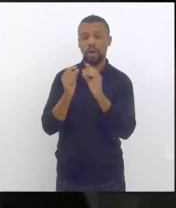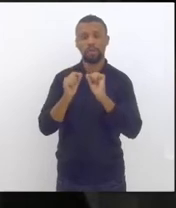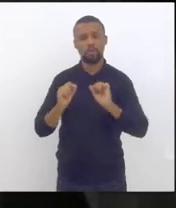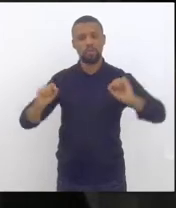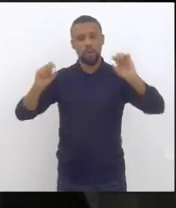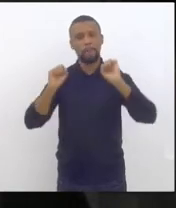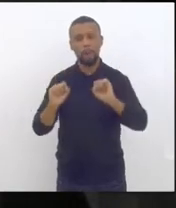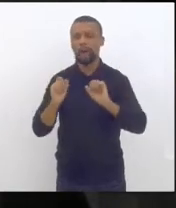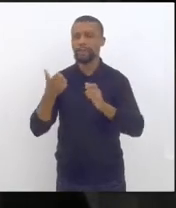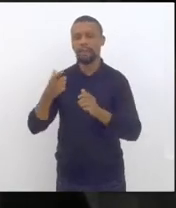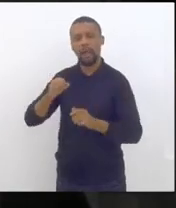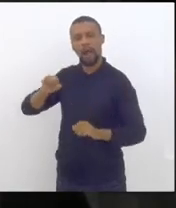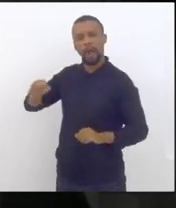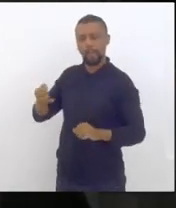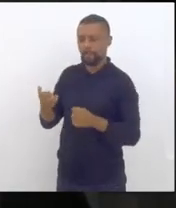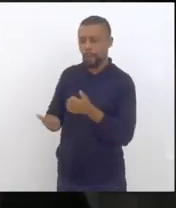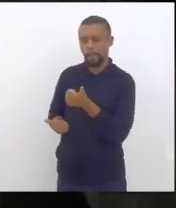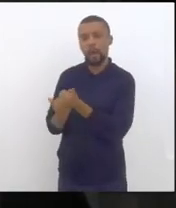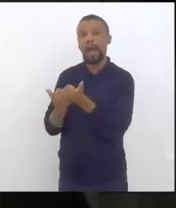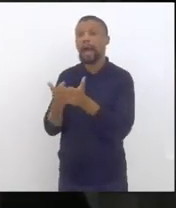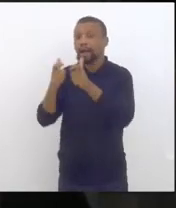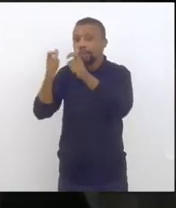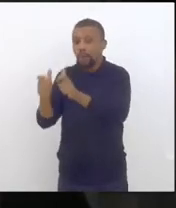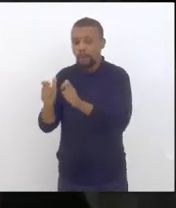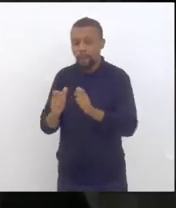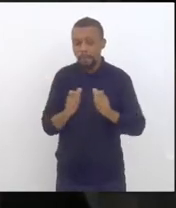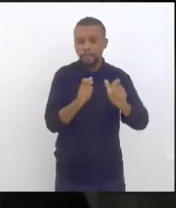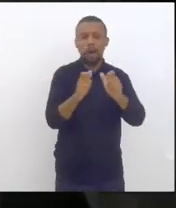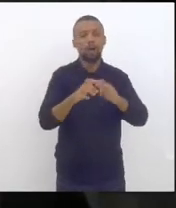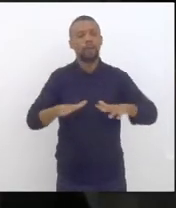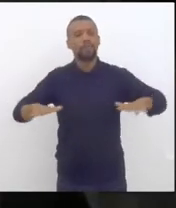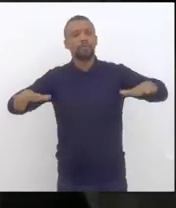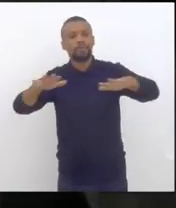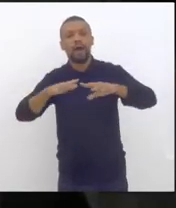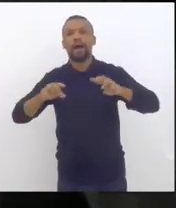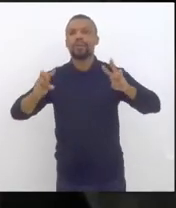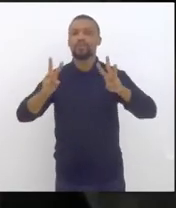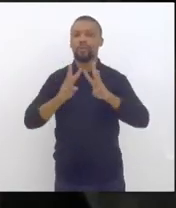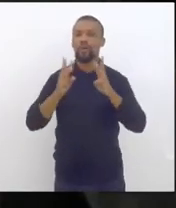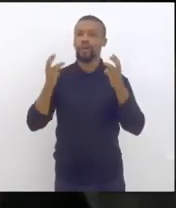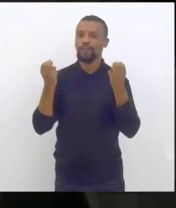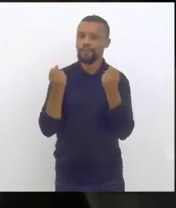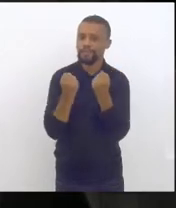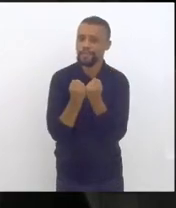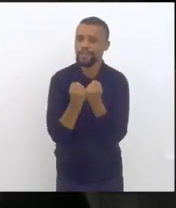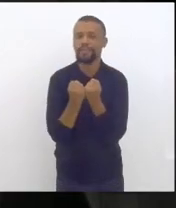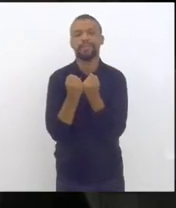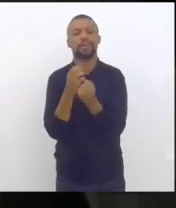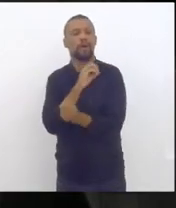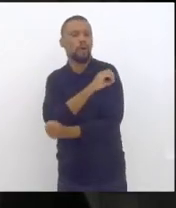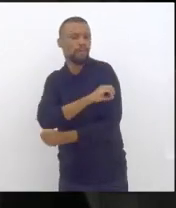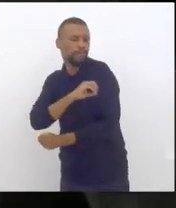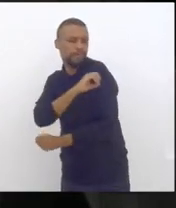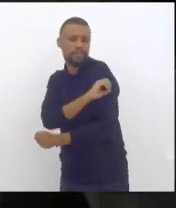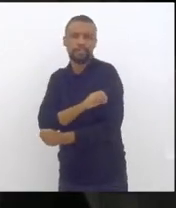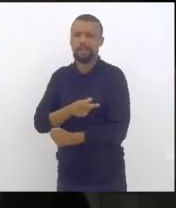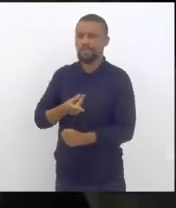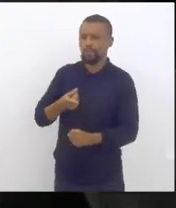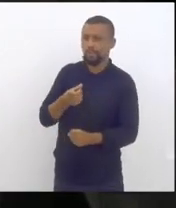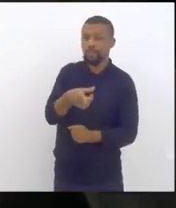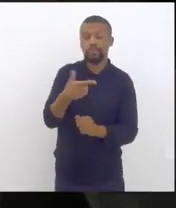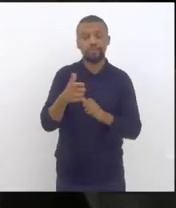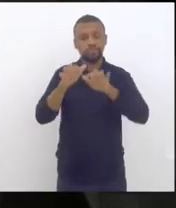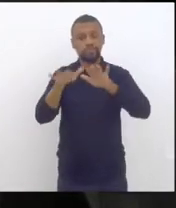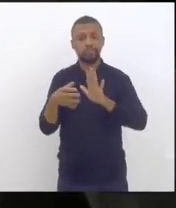se envolver né dos seus territórios como espaços como oficinas de como o oficinas permanentes de